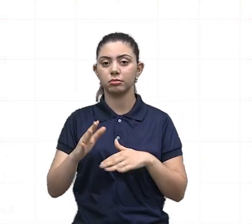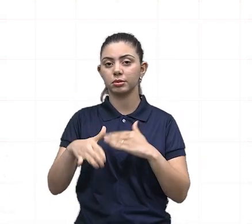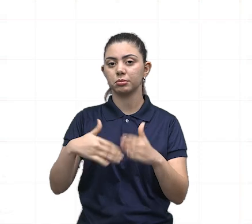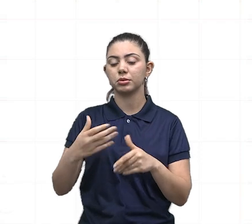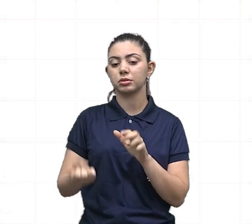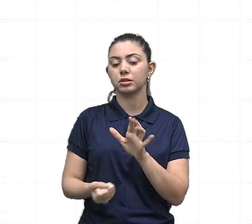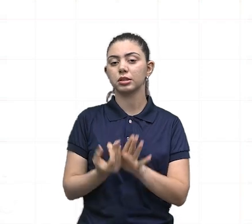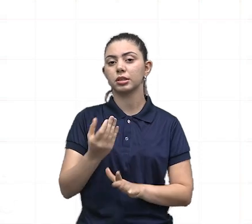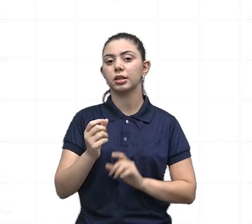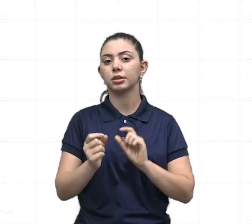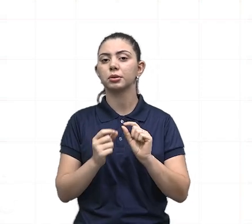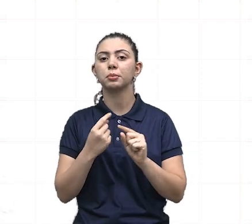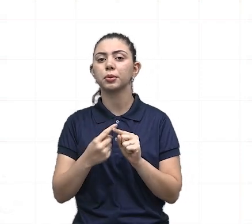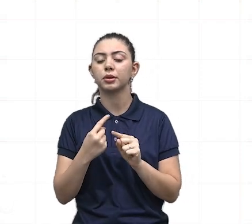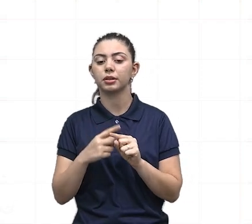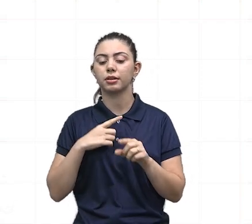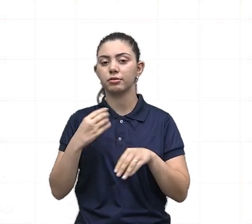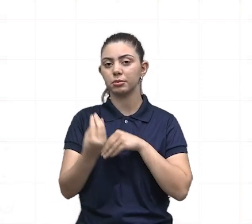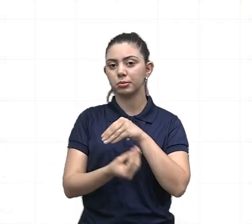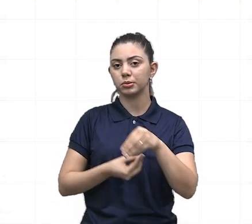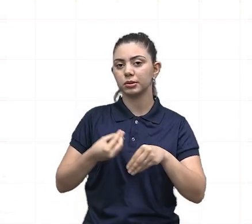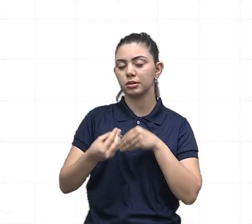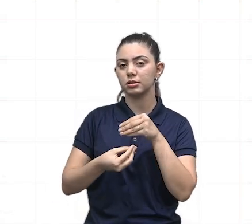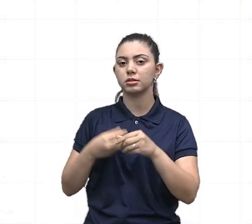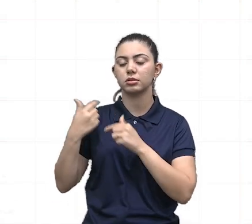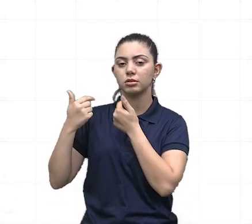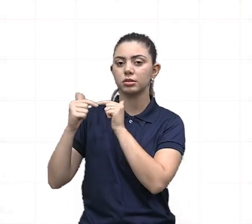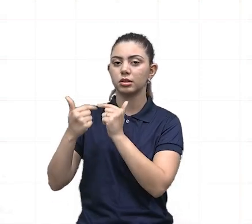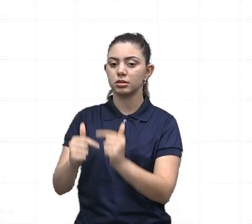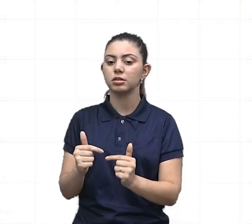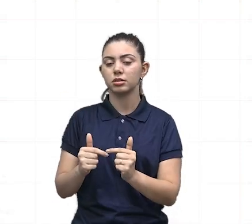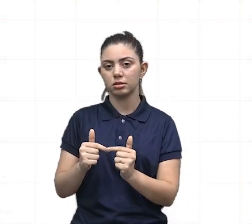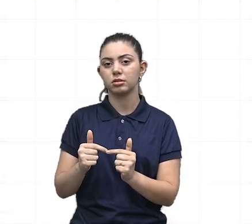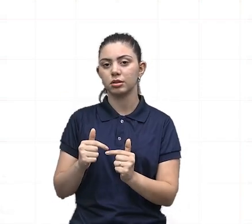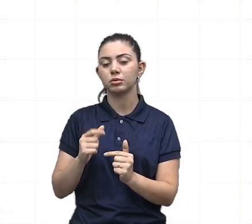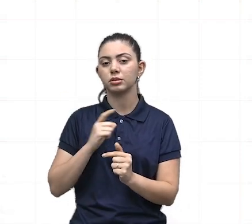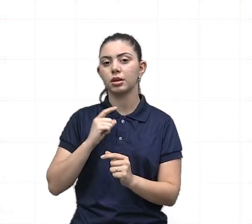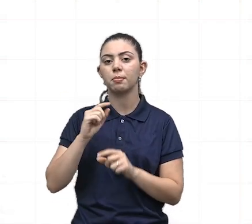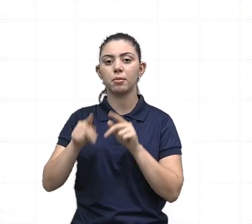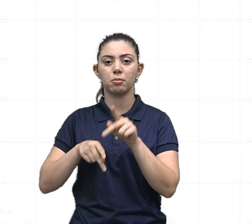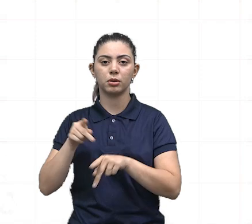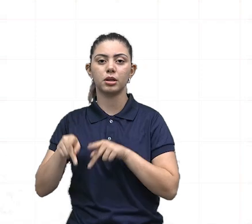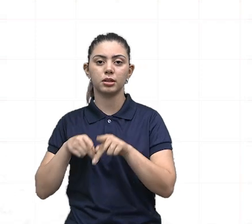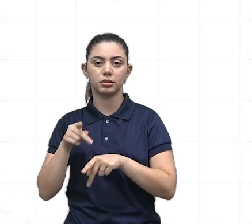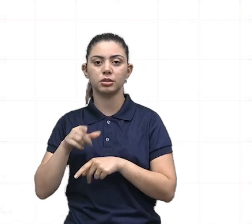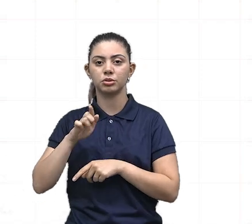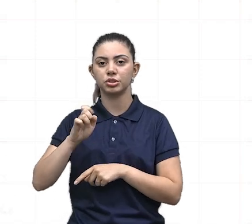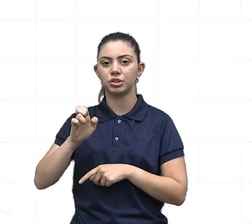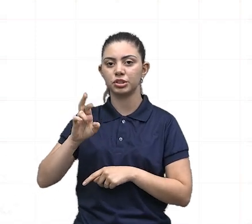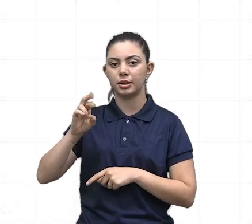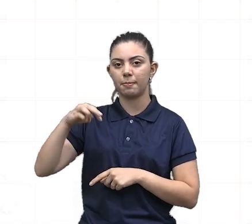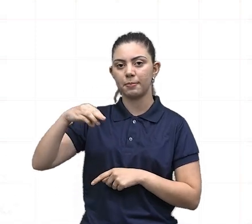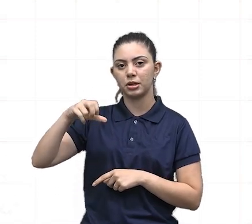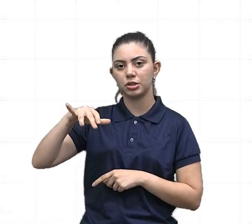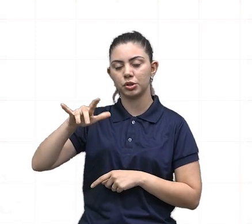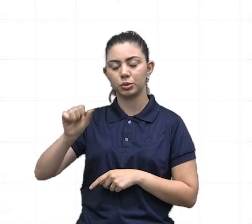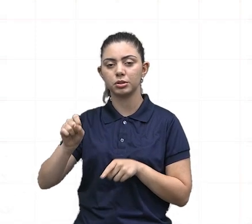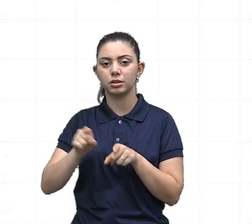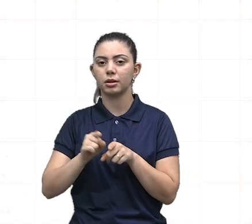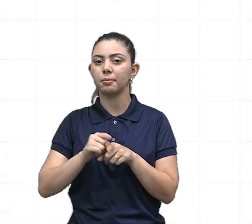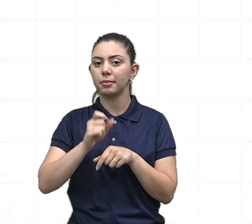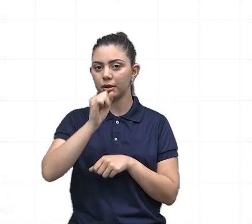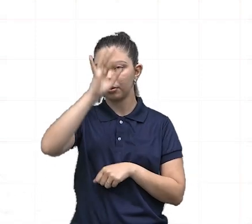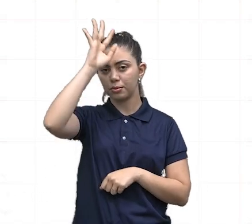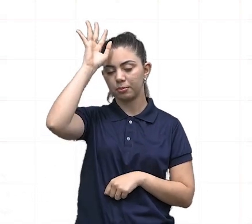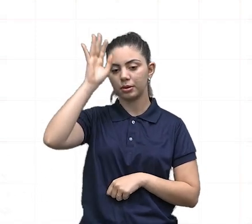partir, então, da fusão de tradições típicas de povos germânicos e romanos. Guerras